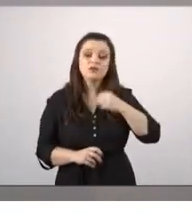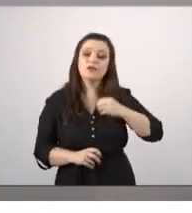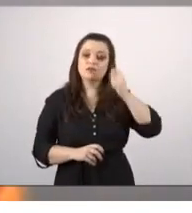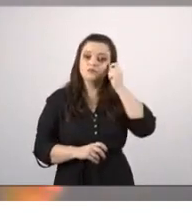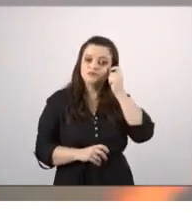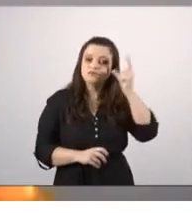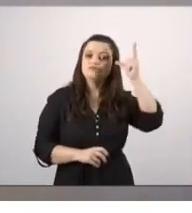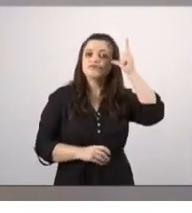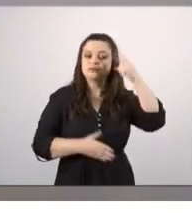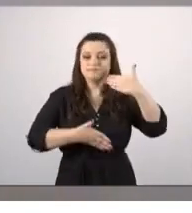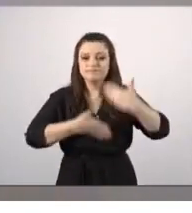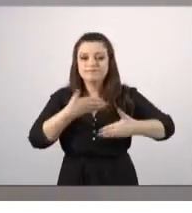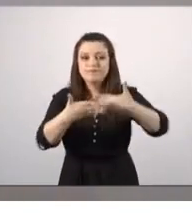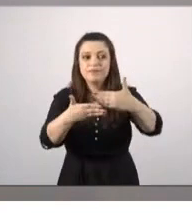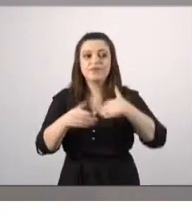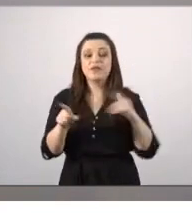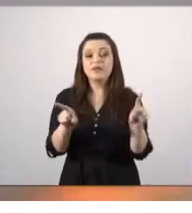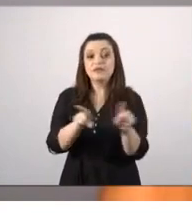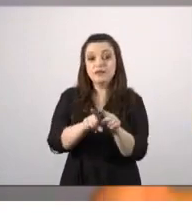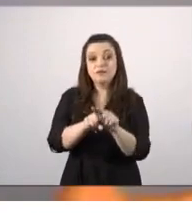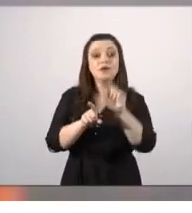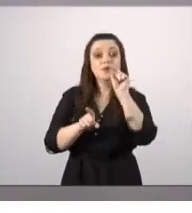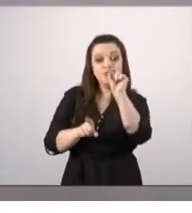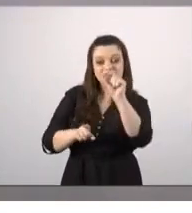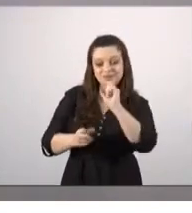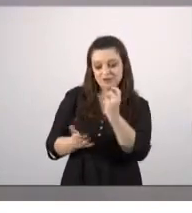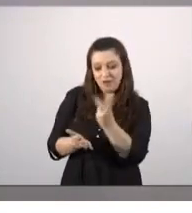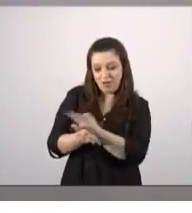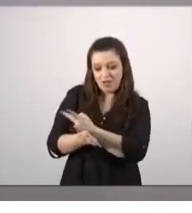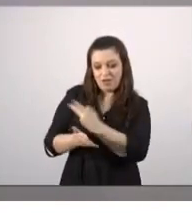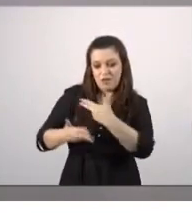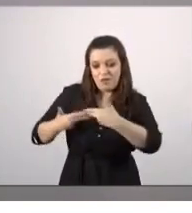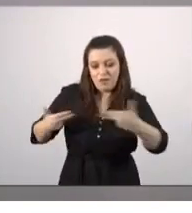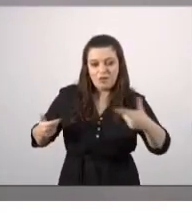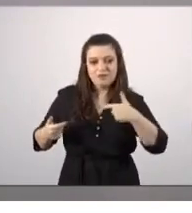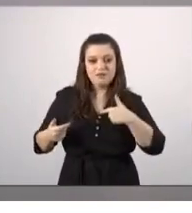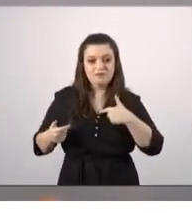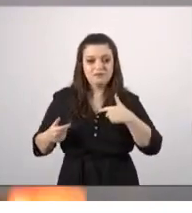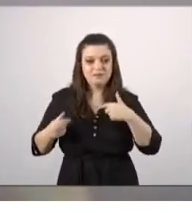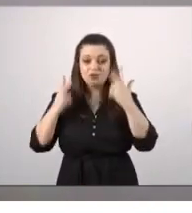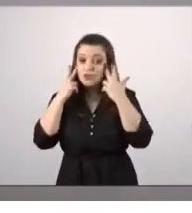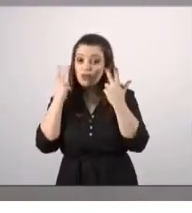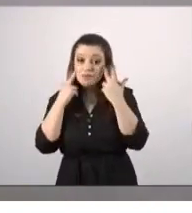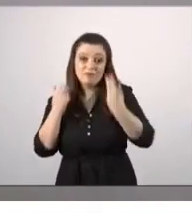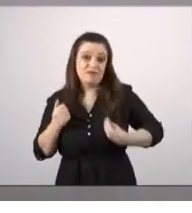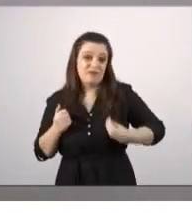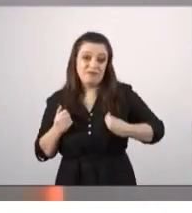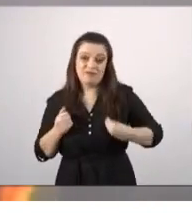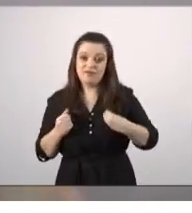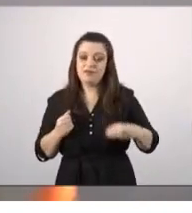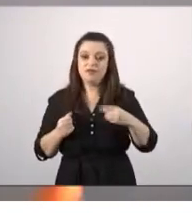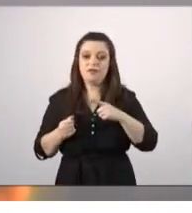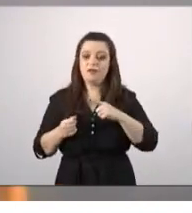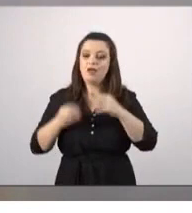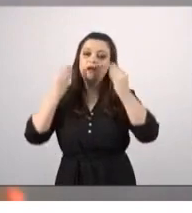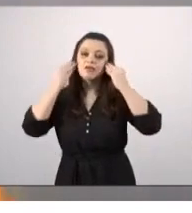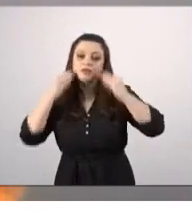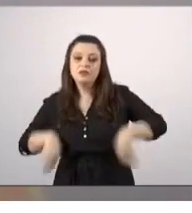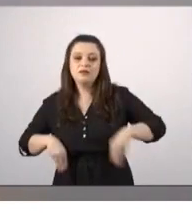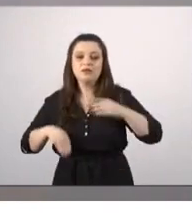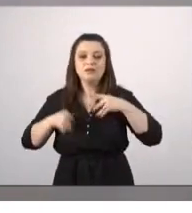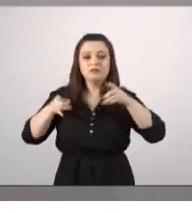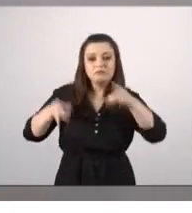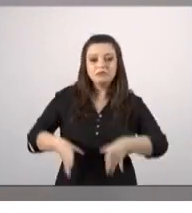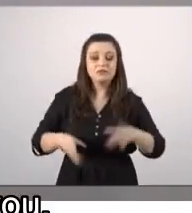autodesenvolvimento. Não deixem que eles, os erros, que são inevitáveis, os impeçam de seguir em frente. Sigam sempre